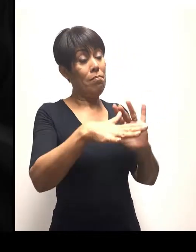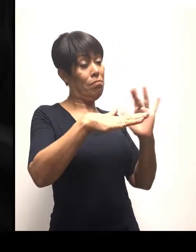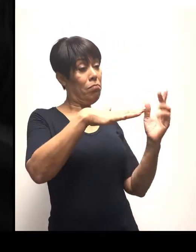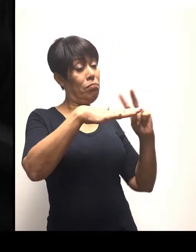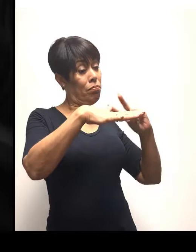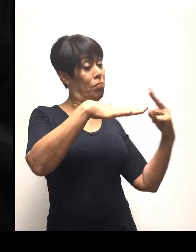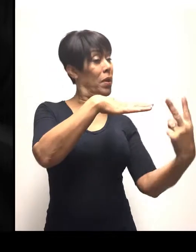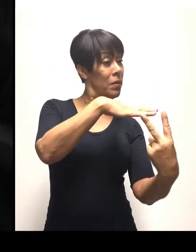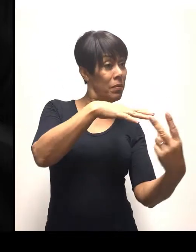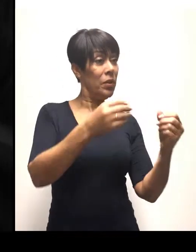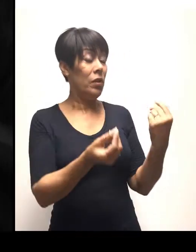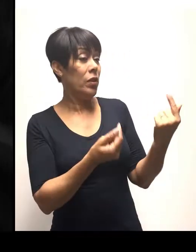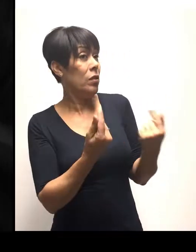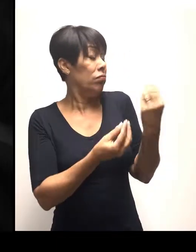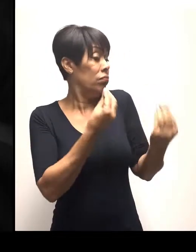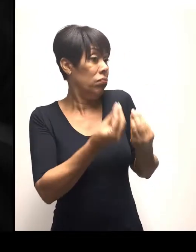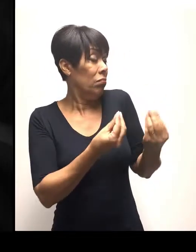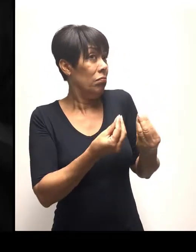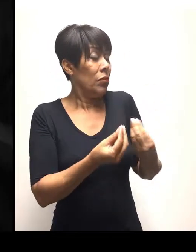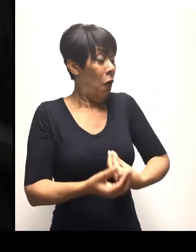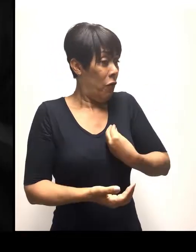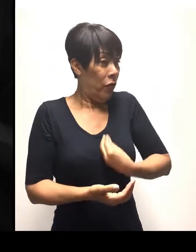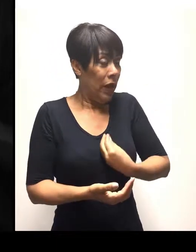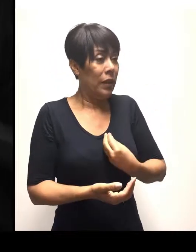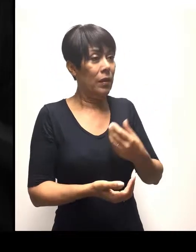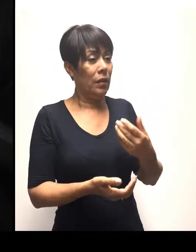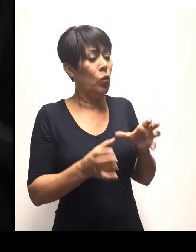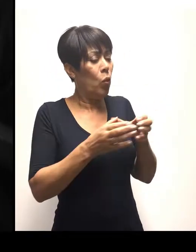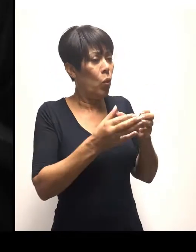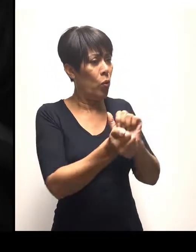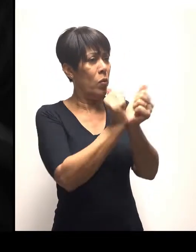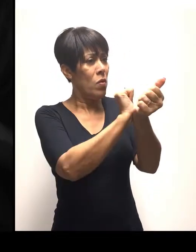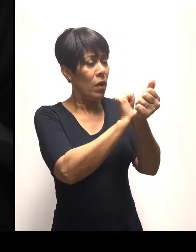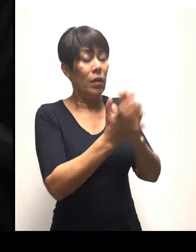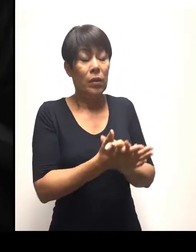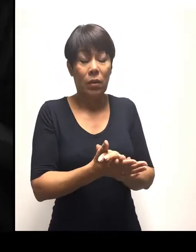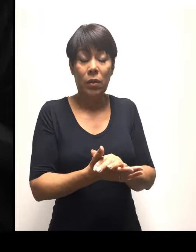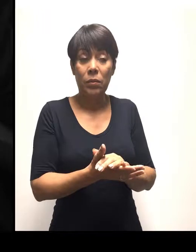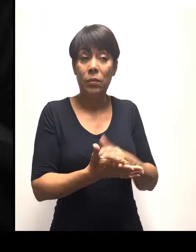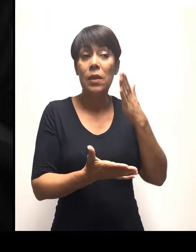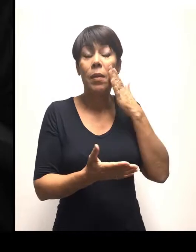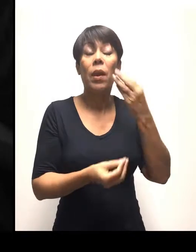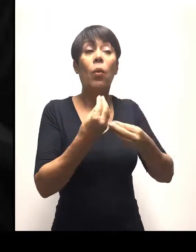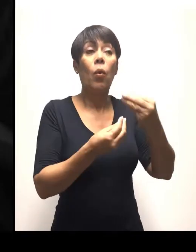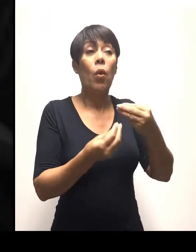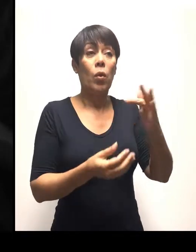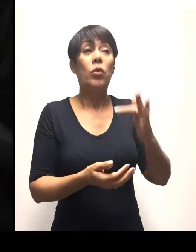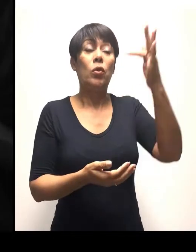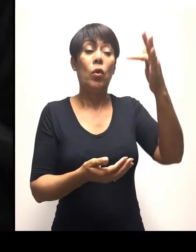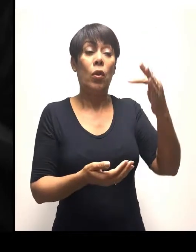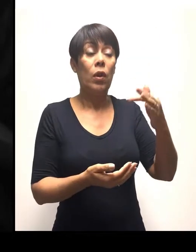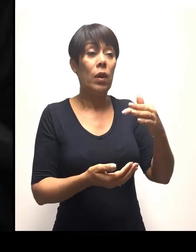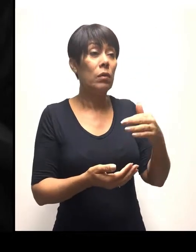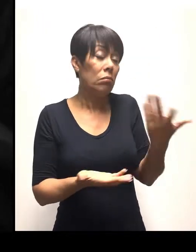perspectiva, né, na construção de seus personagens escravizados. Então vamos ver como é que vai ser essa história da literatura para o futuro.